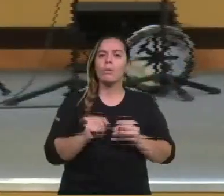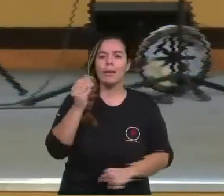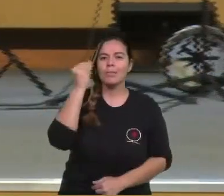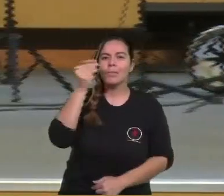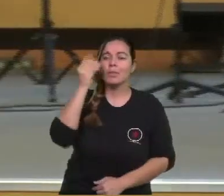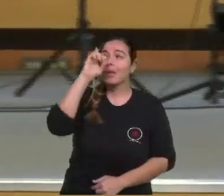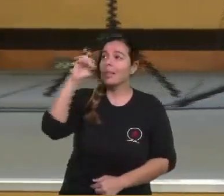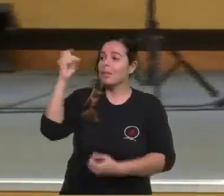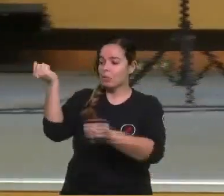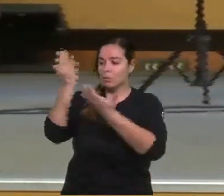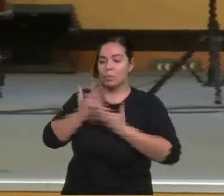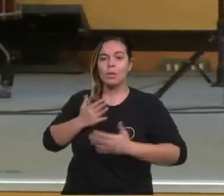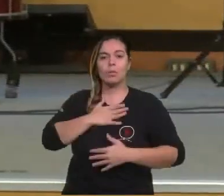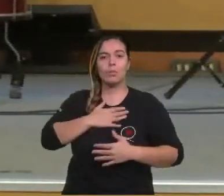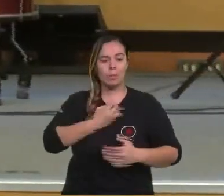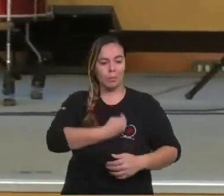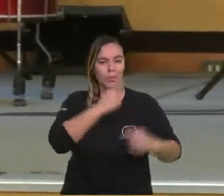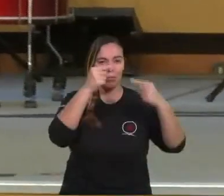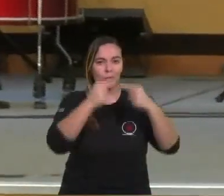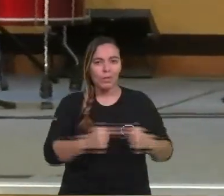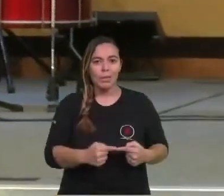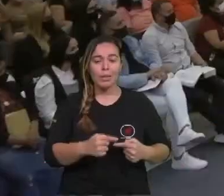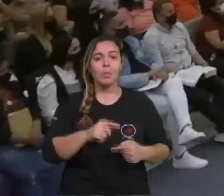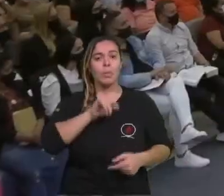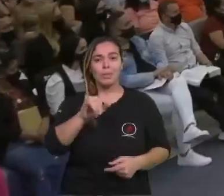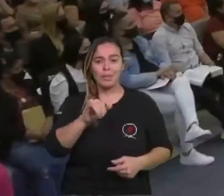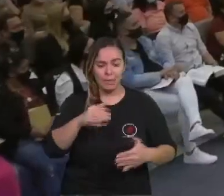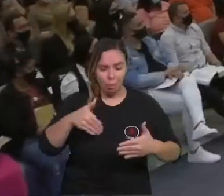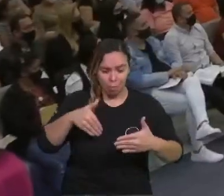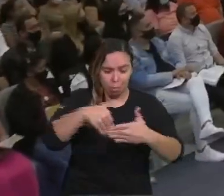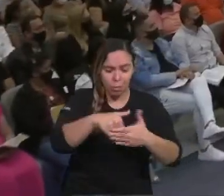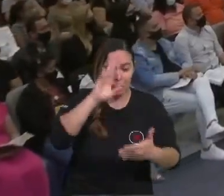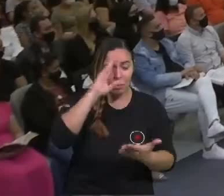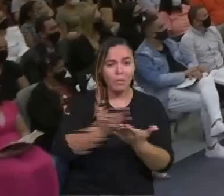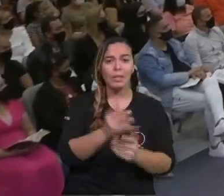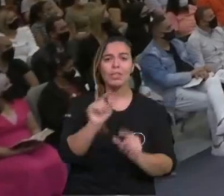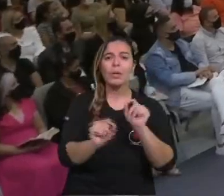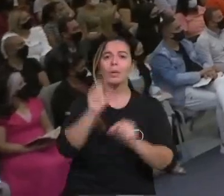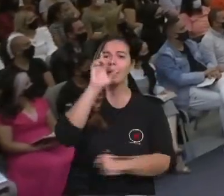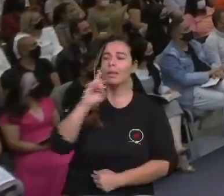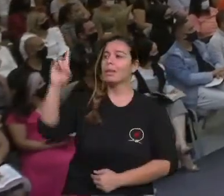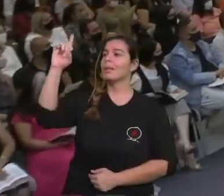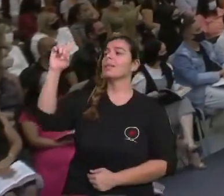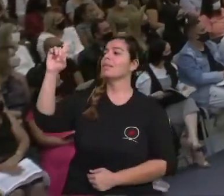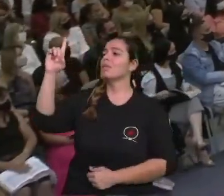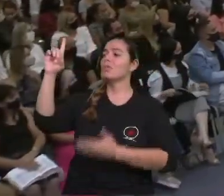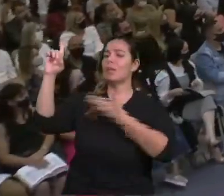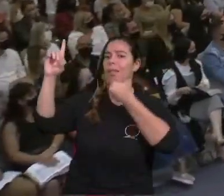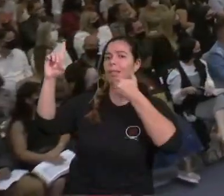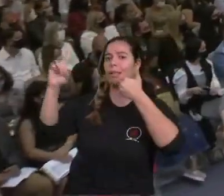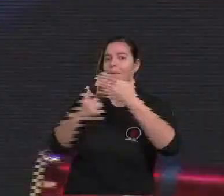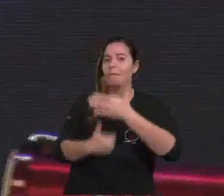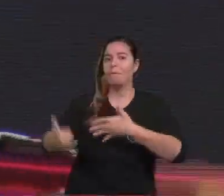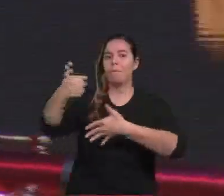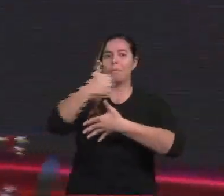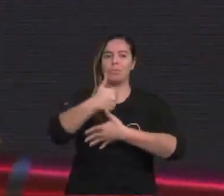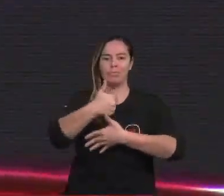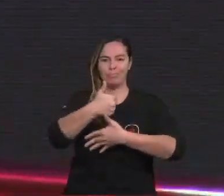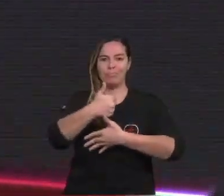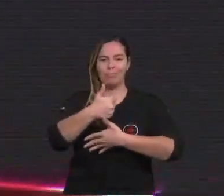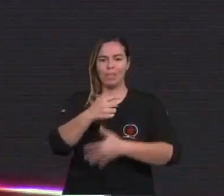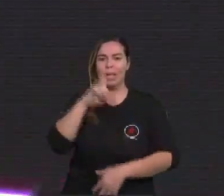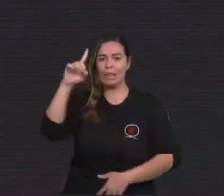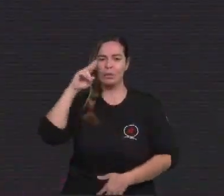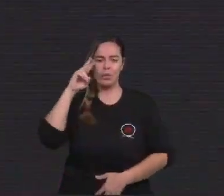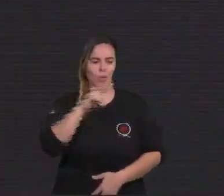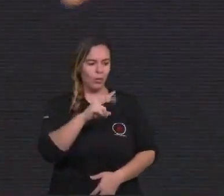o que Deus tem para você. Porque senão já você vai acreditar que Deus tem privilegiado. Que Deus olhou para alguém e